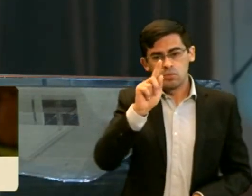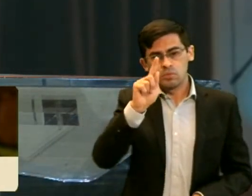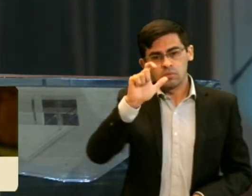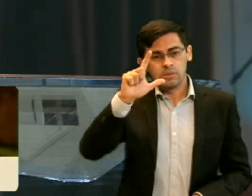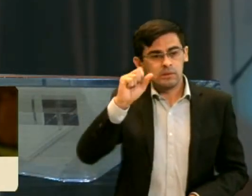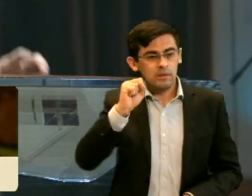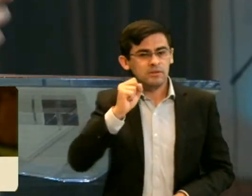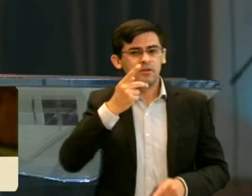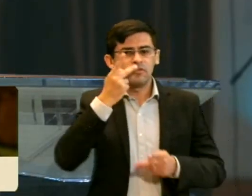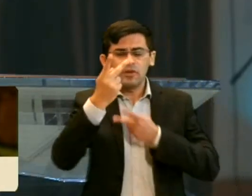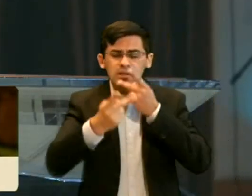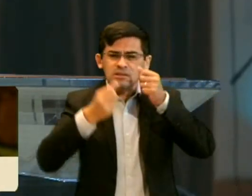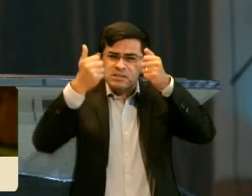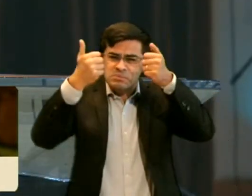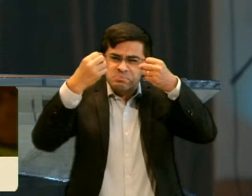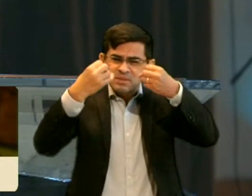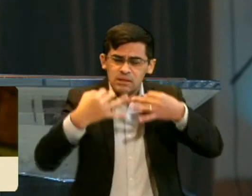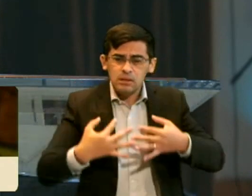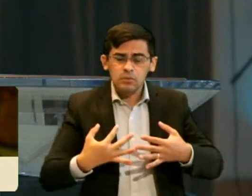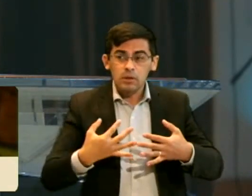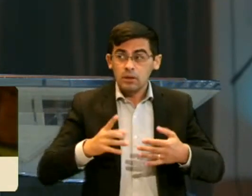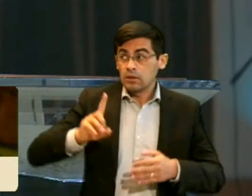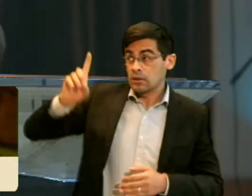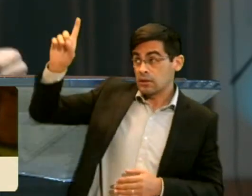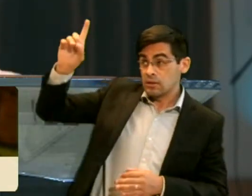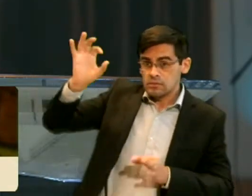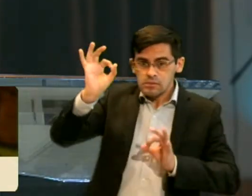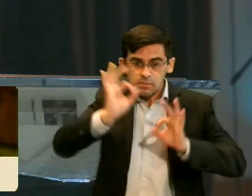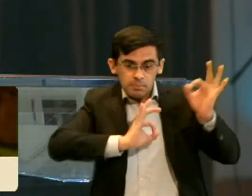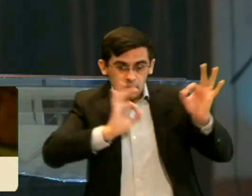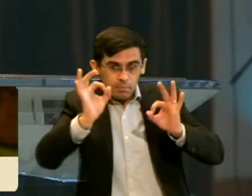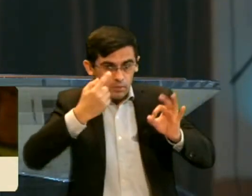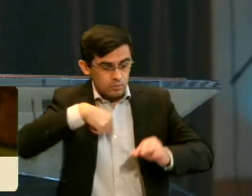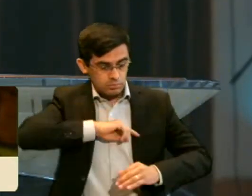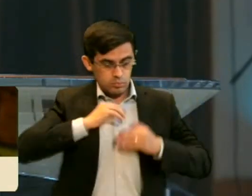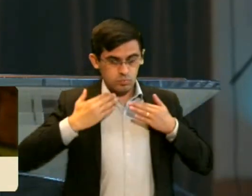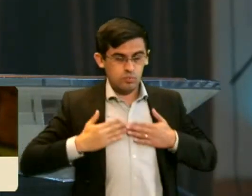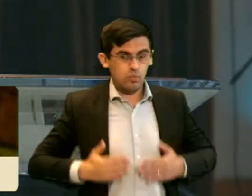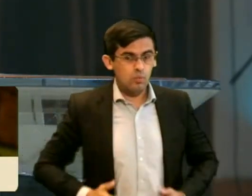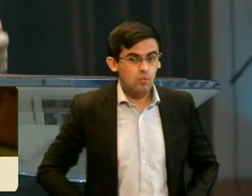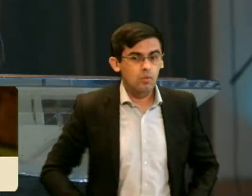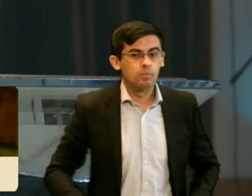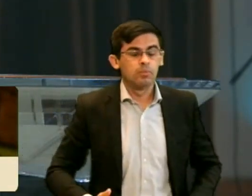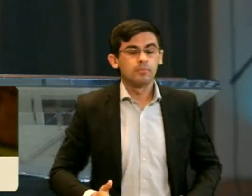falando que Deus preparou o nosso corpo para